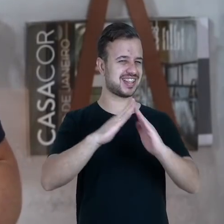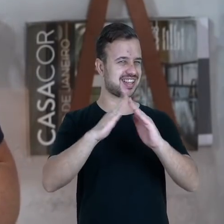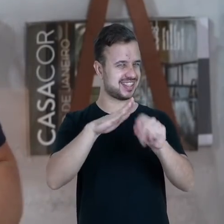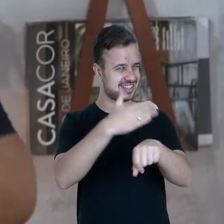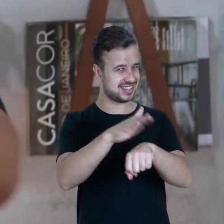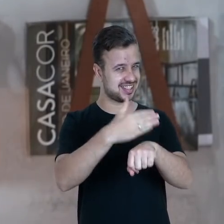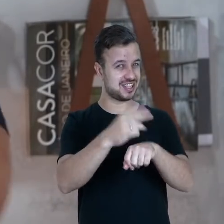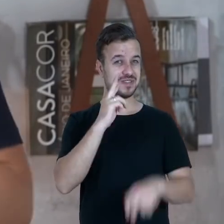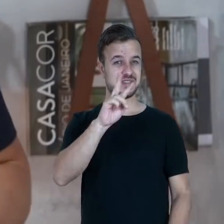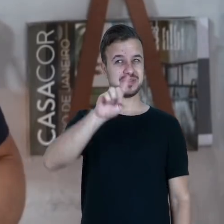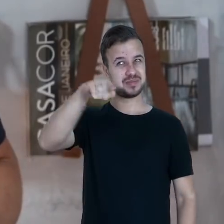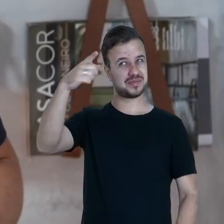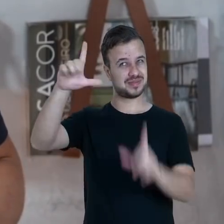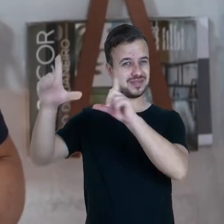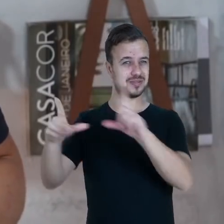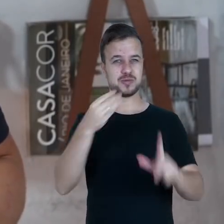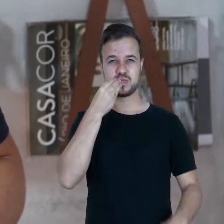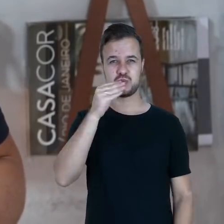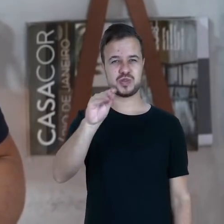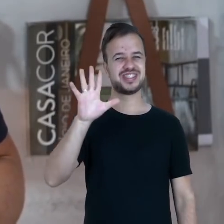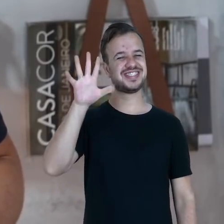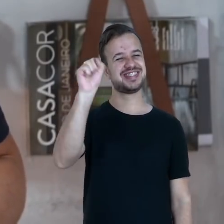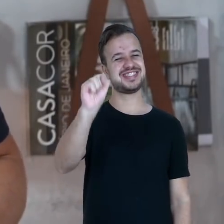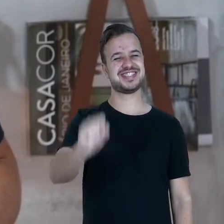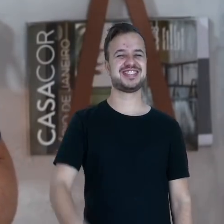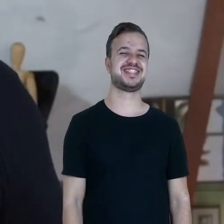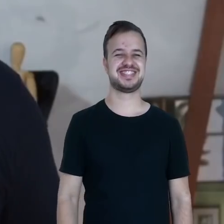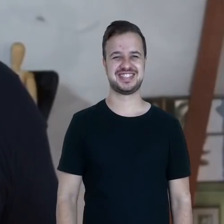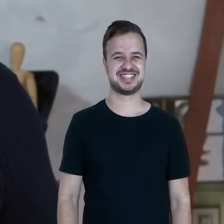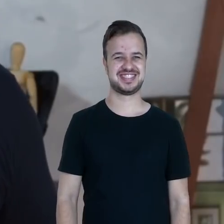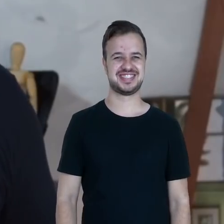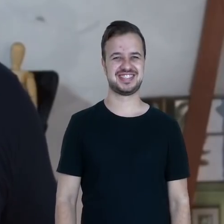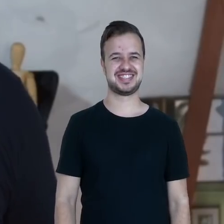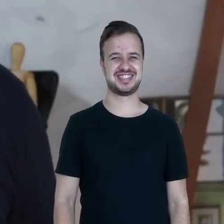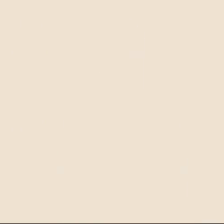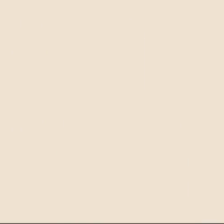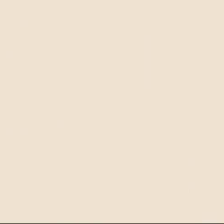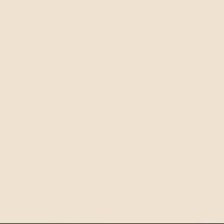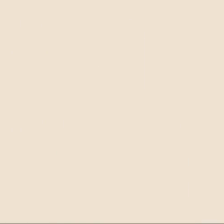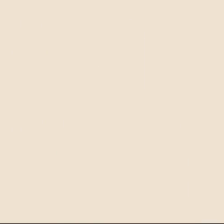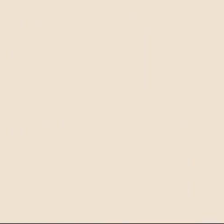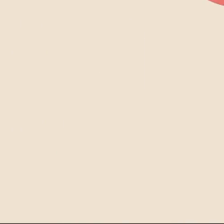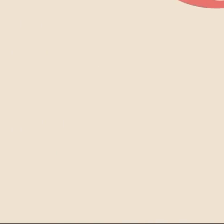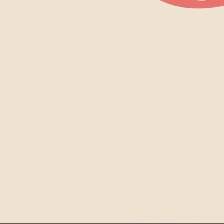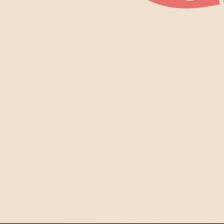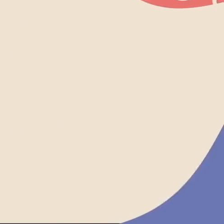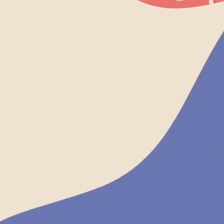aí na sua casa. E eu te vejo num próximo Decoração Van. Então é isso. Tchau!